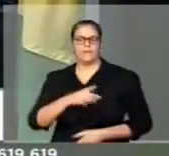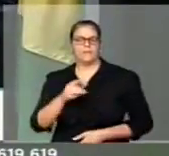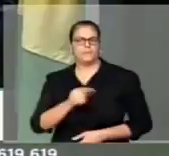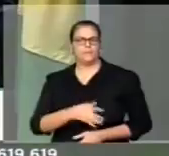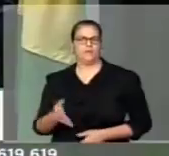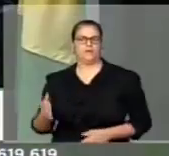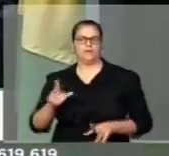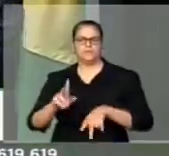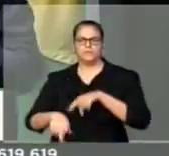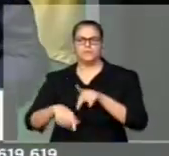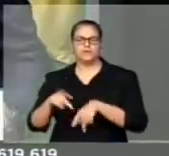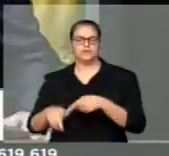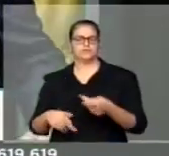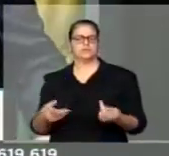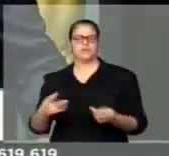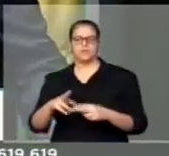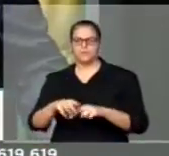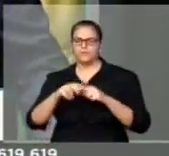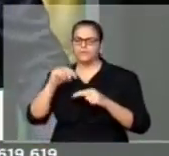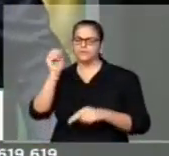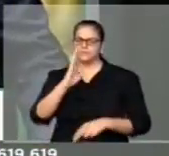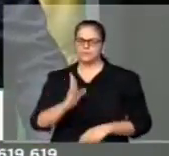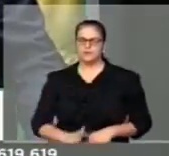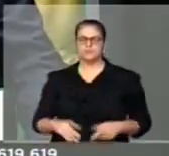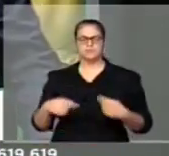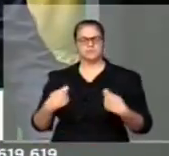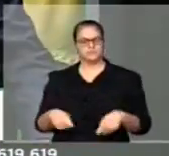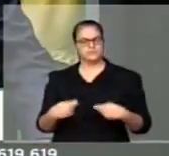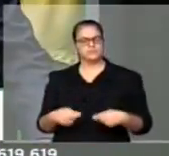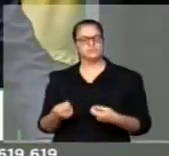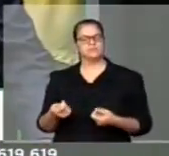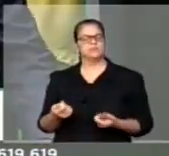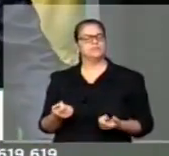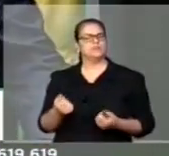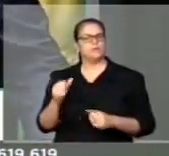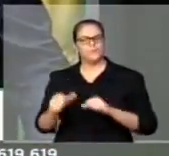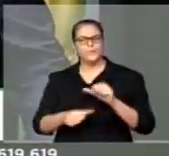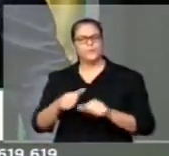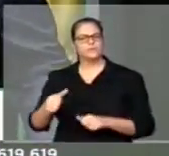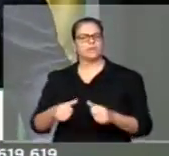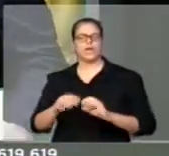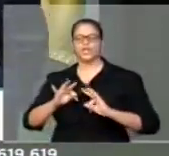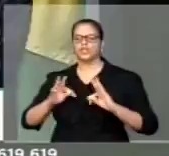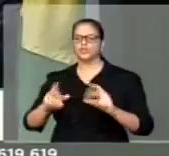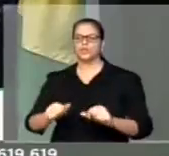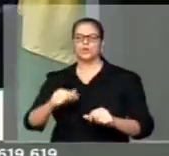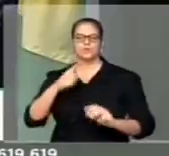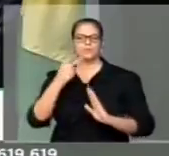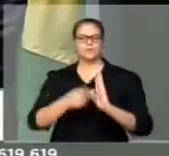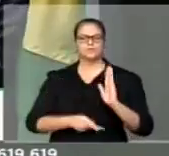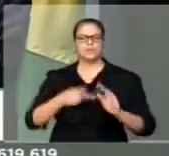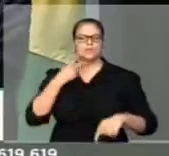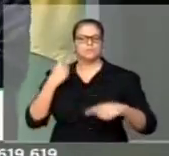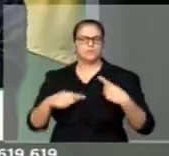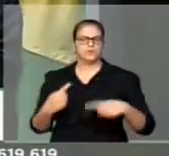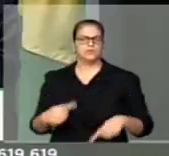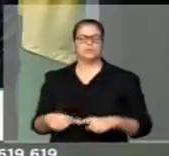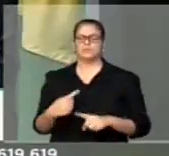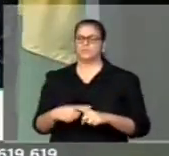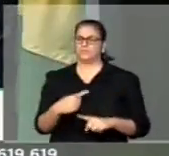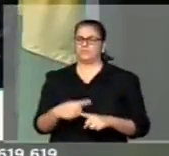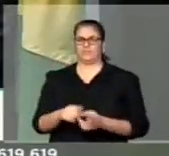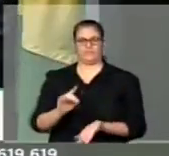amedrontamento que faz com que o Brasil tenha que rever todas as suas políticas públicas. As políticas públicas que foram completamente